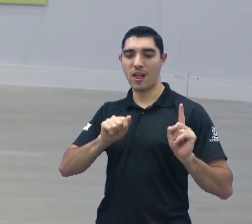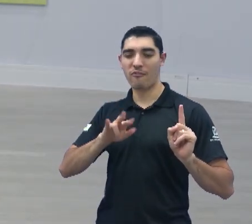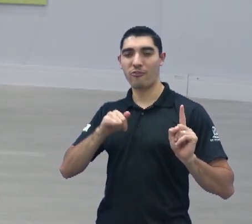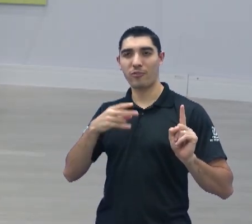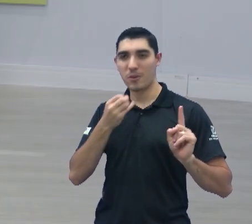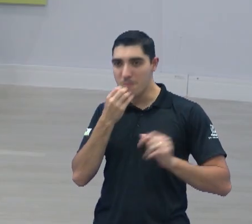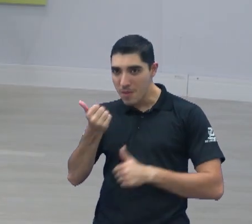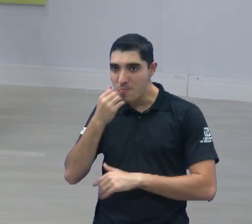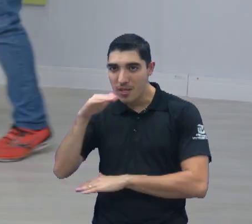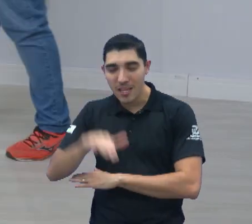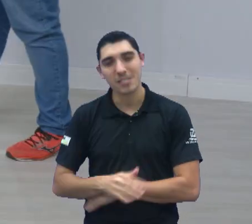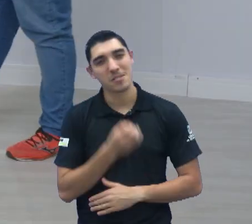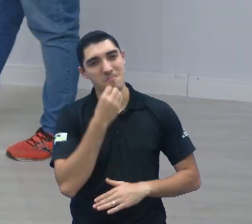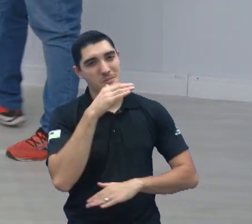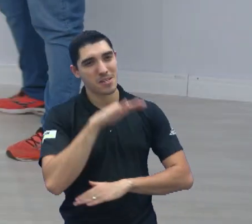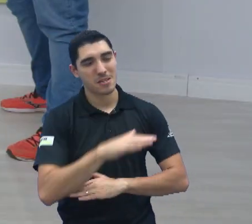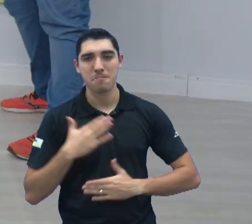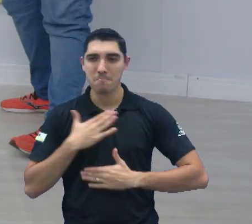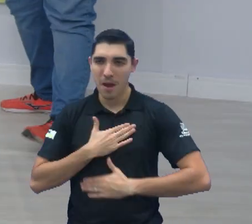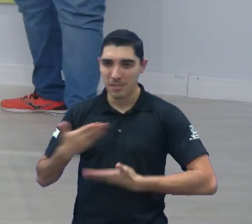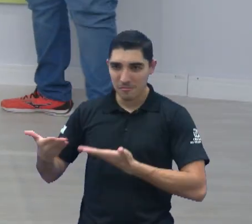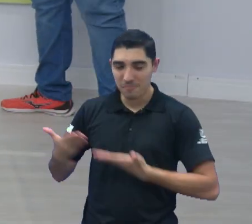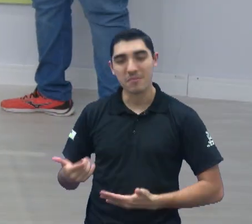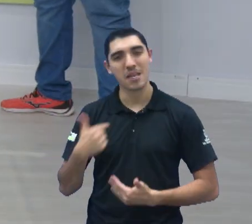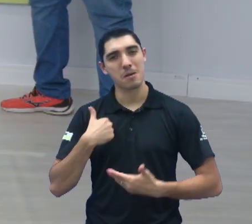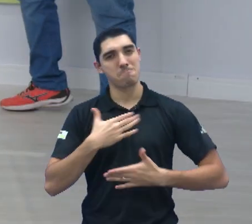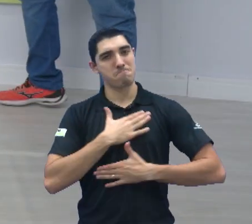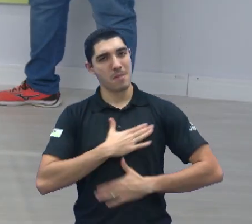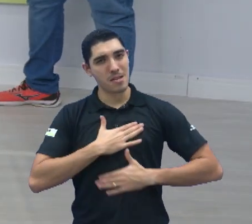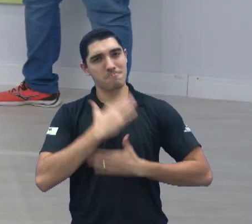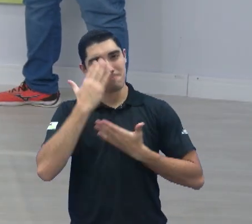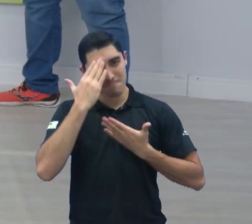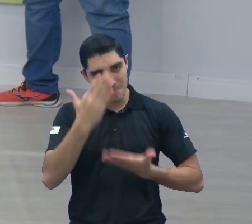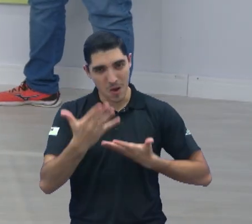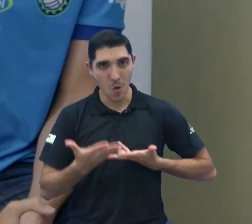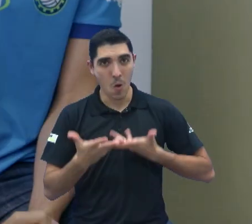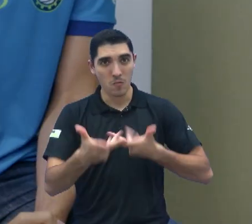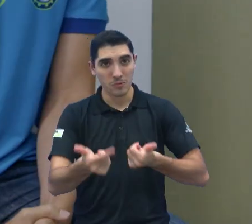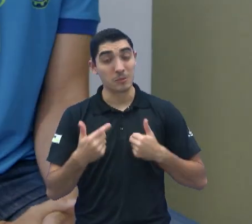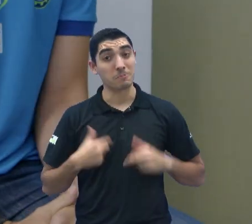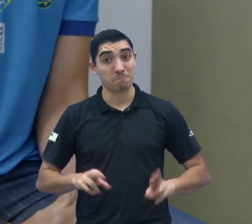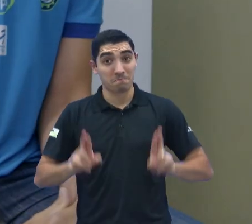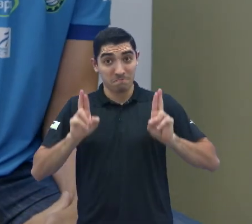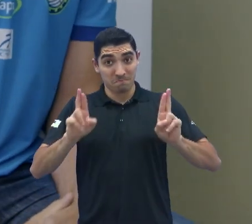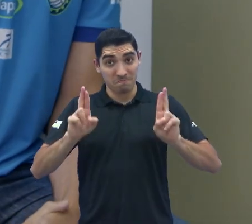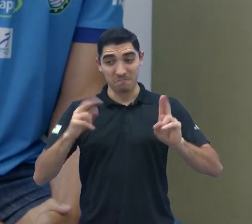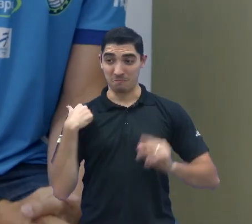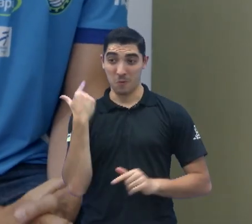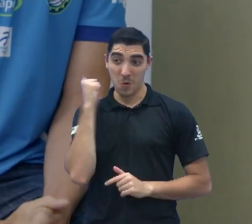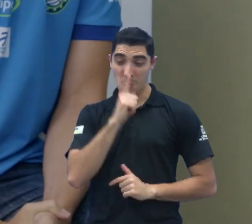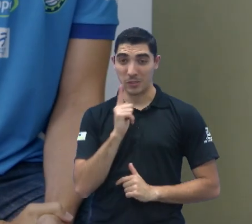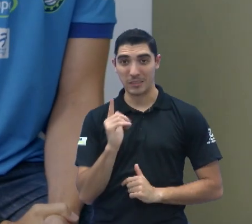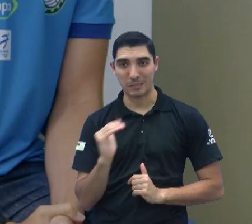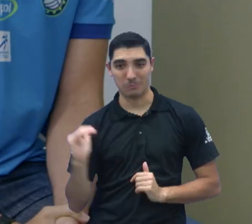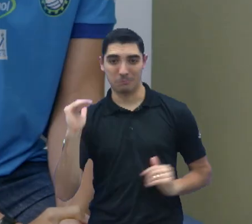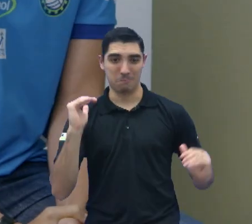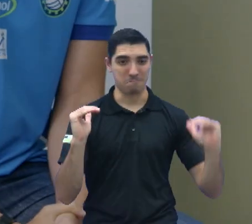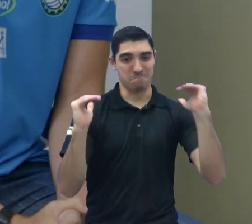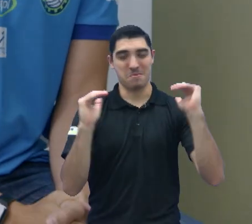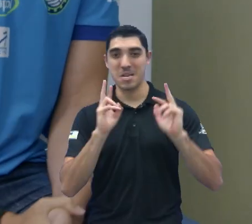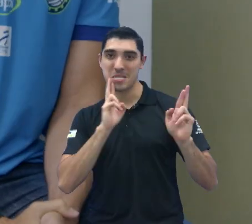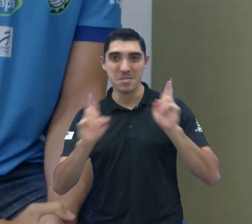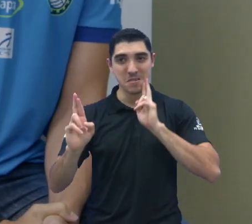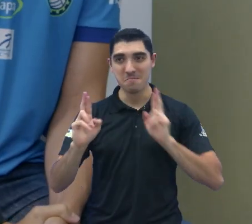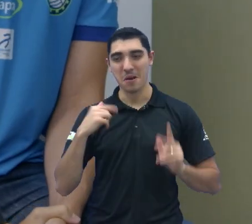receber aqui no Hora do Esporte. Prazer é todo meu. Muito obrigado pelo convite. Espero estar à altura aí para responder as perguntas que vocês quiserem fazer e